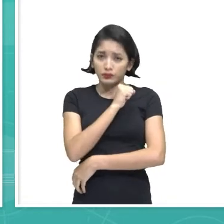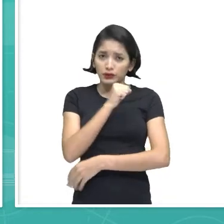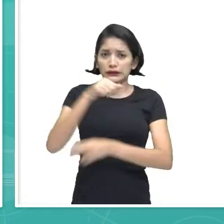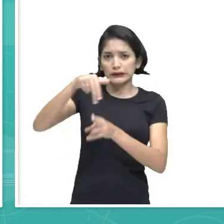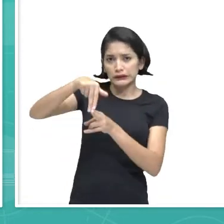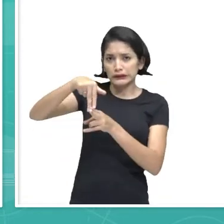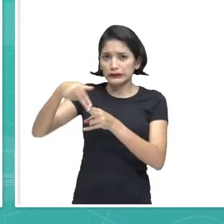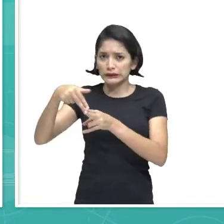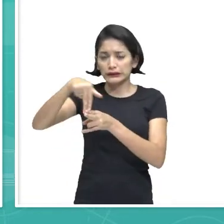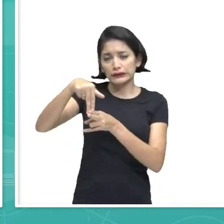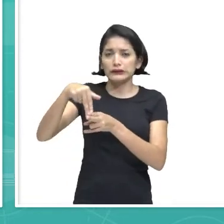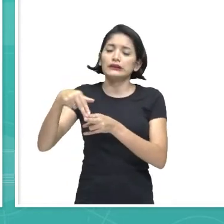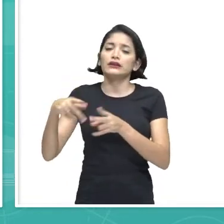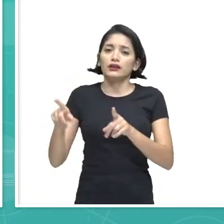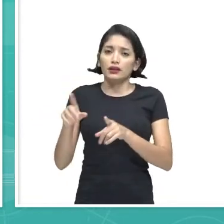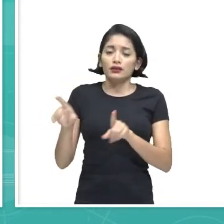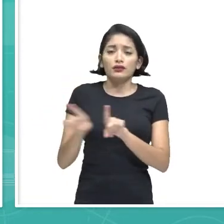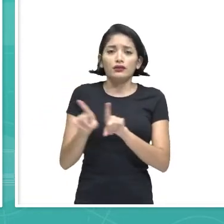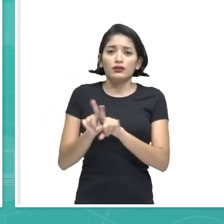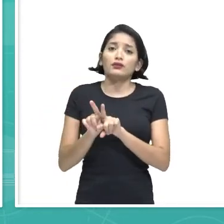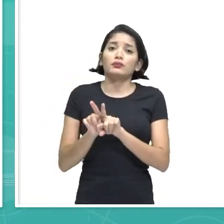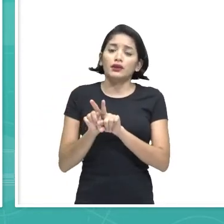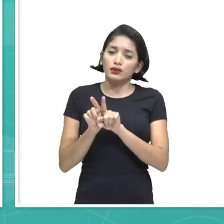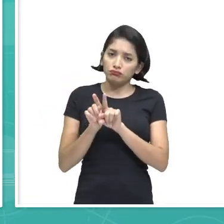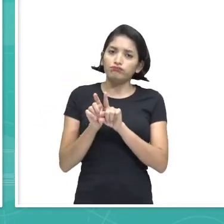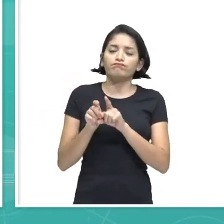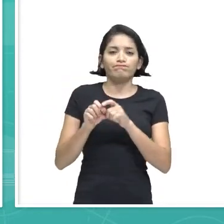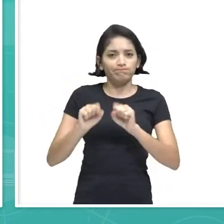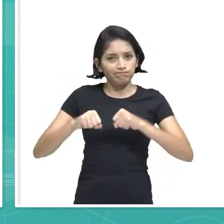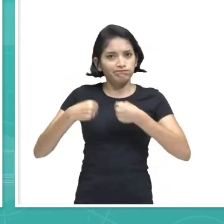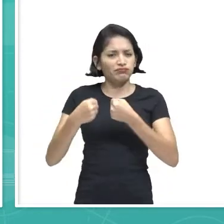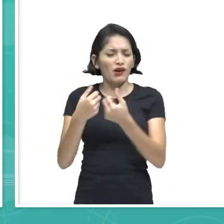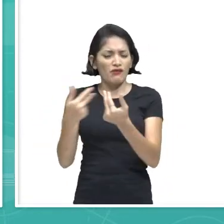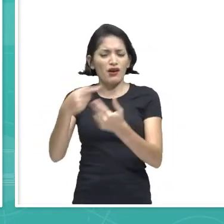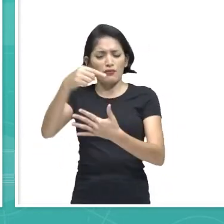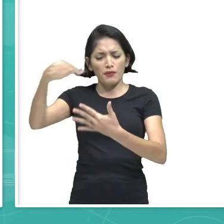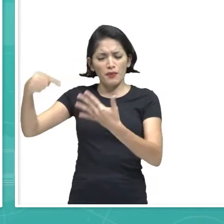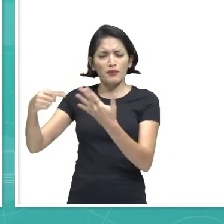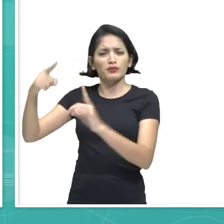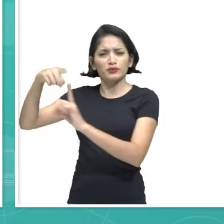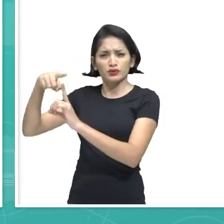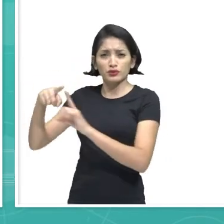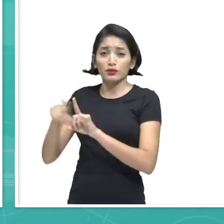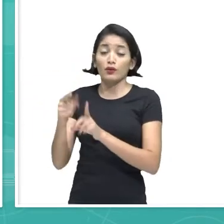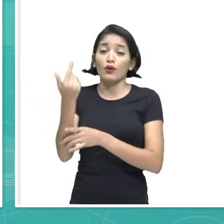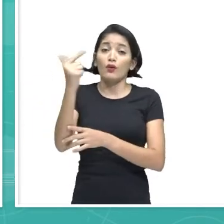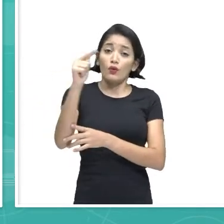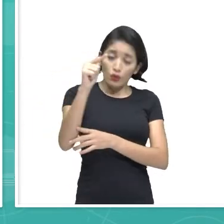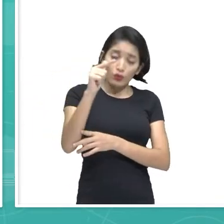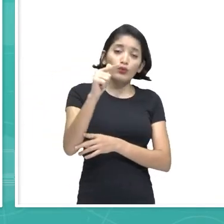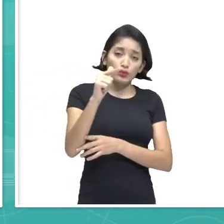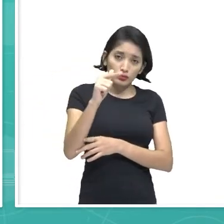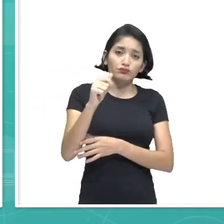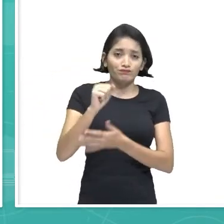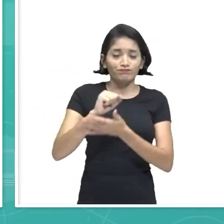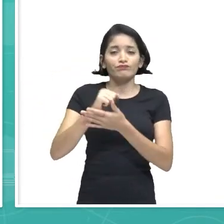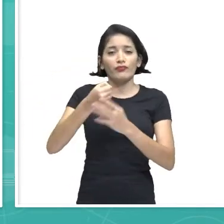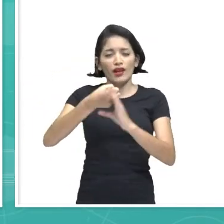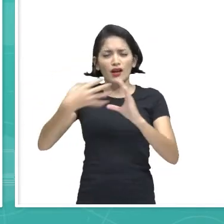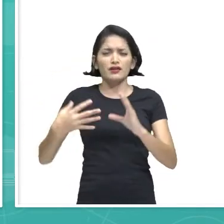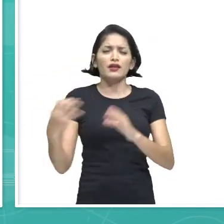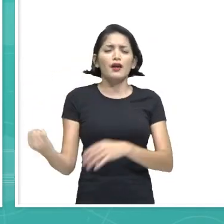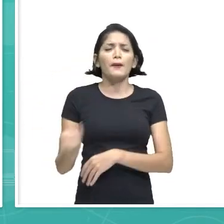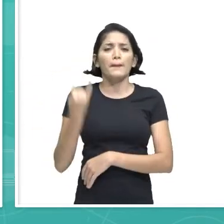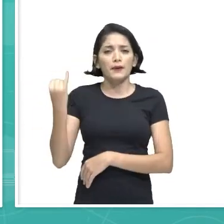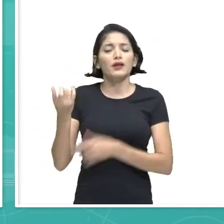equilíbrio, agilidade, resistência, dentre outros. É uma outra atividade muito, muito interessante